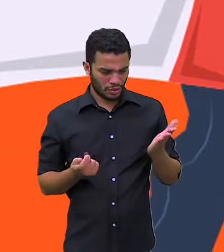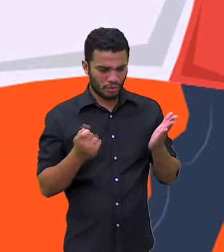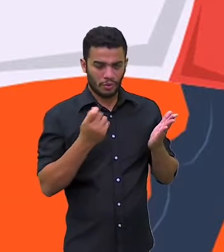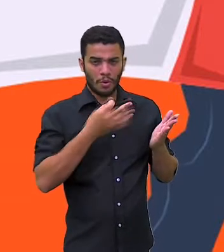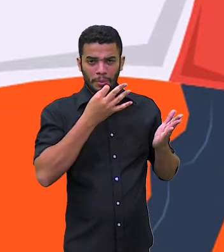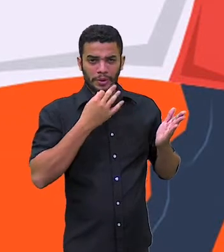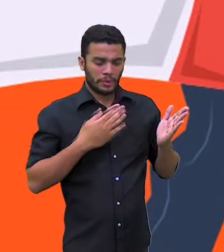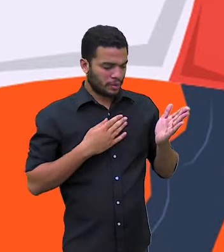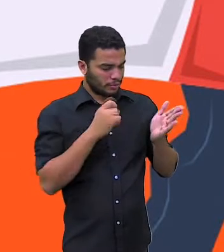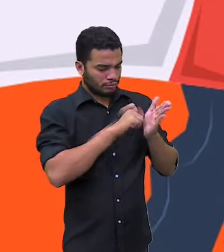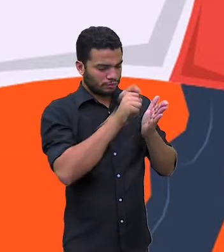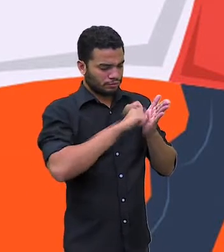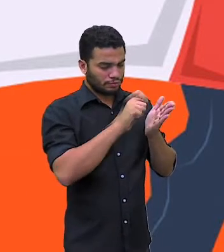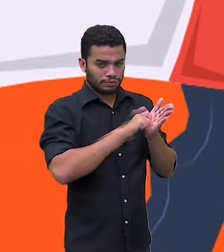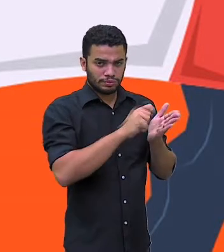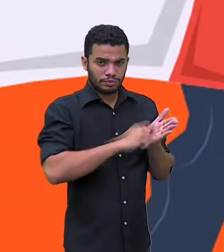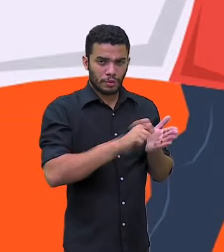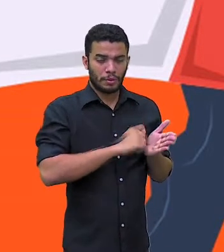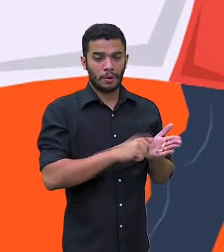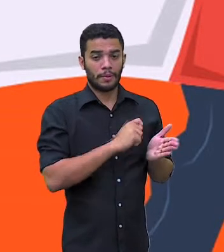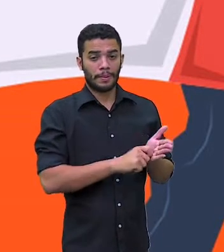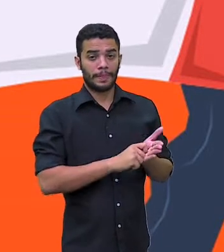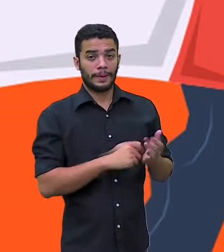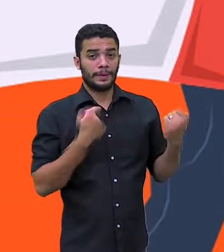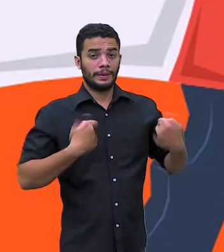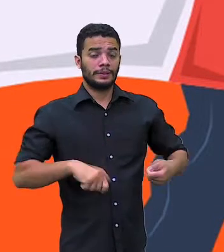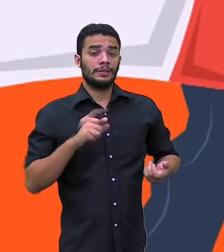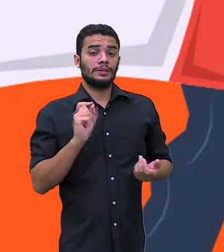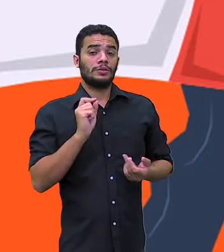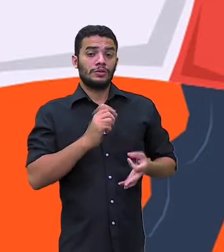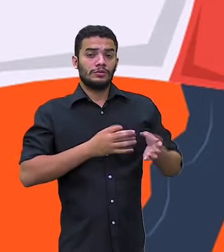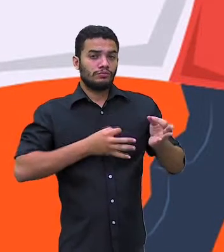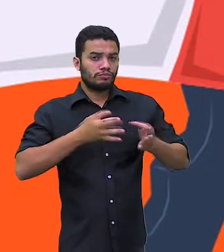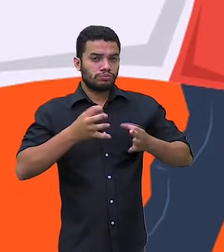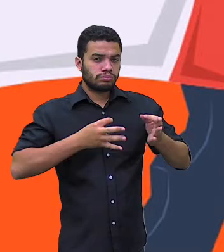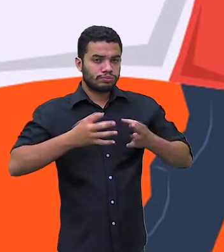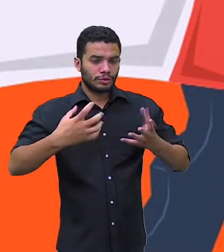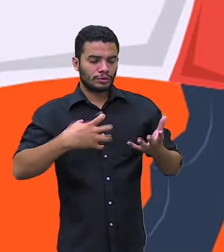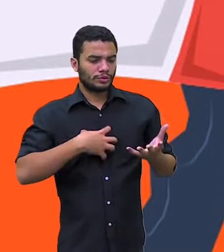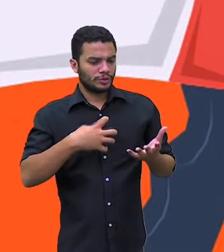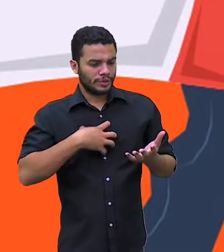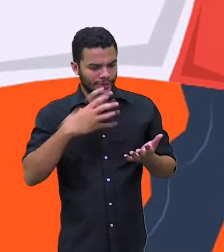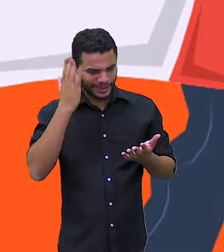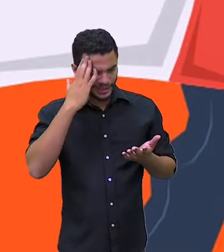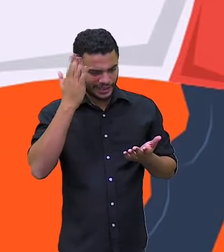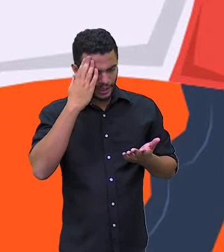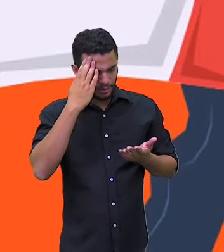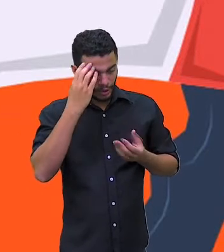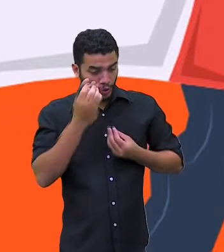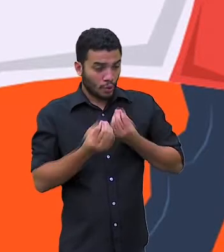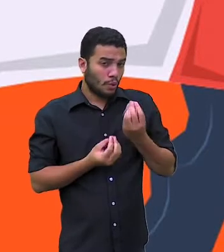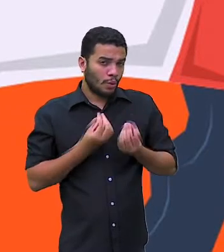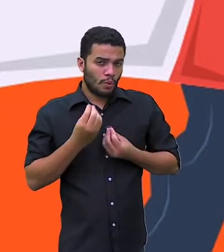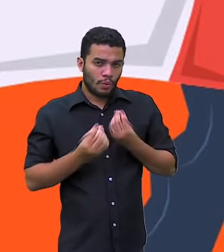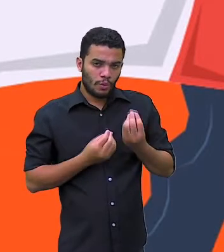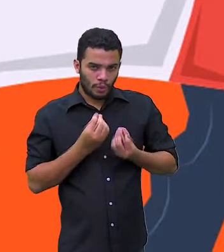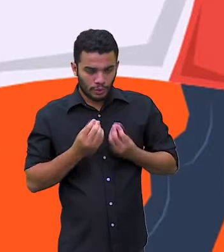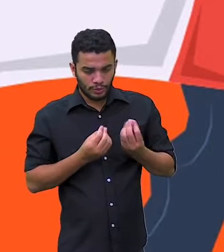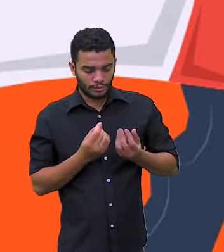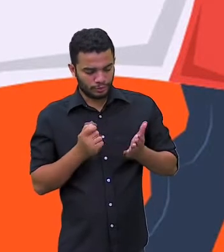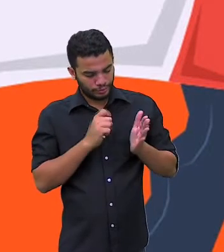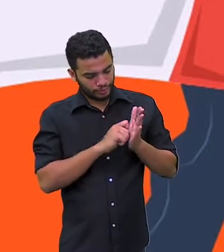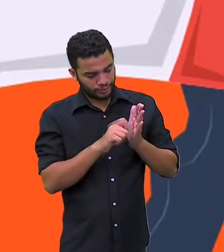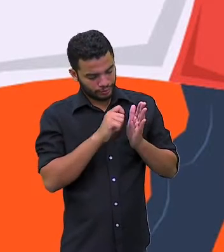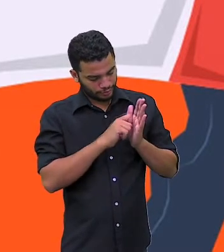estar preparado para produzir esse tipo de texto, estudante, pois em algum momento poderão surgir aí oportunidades,